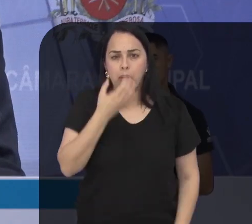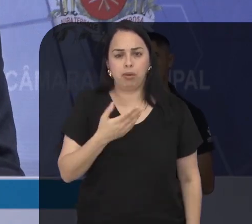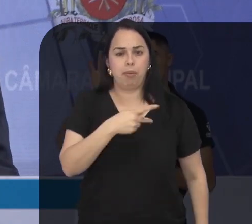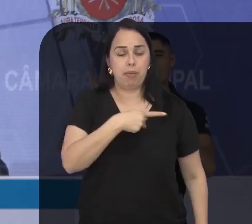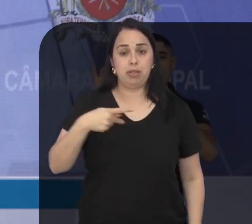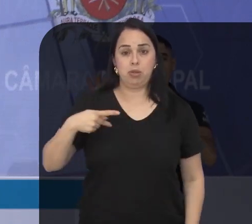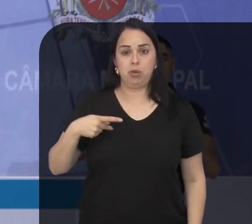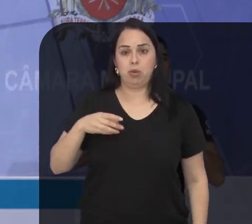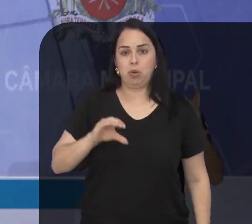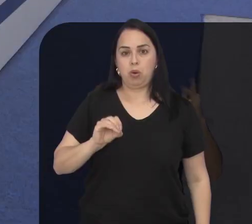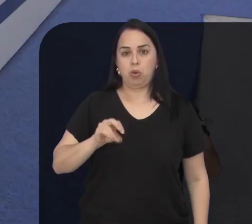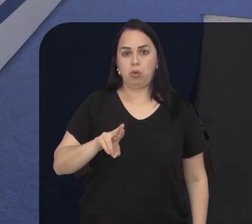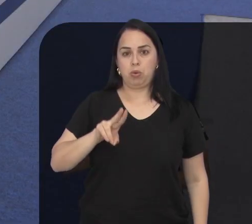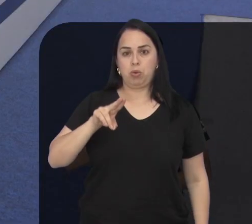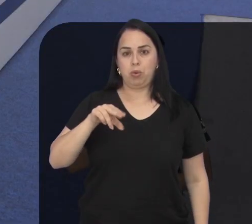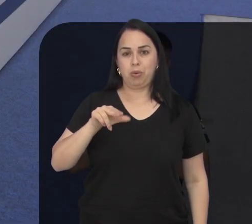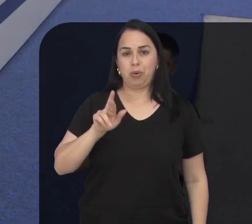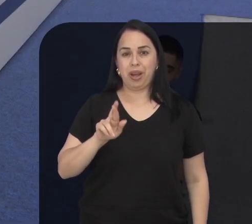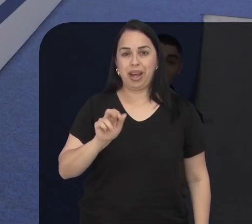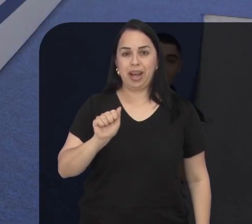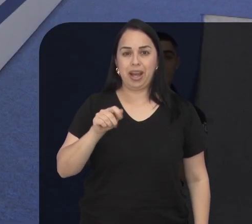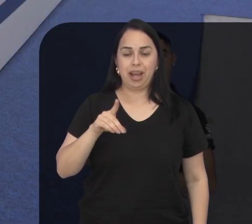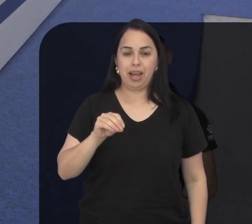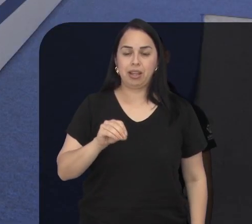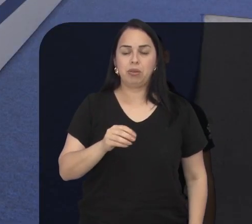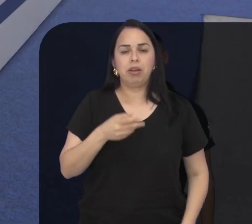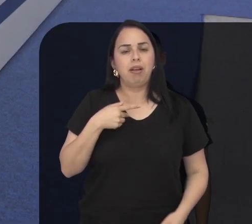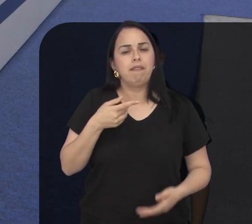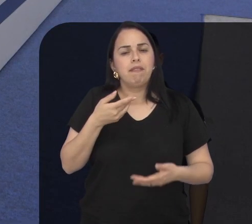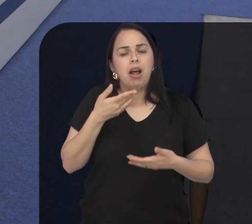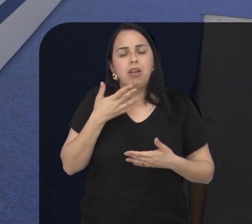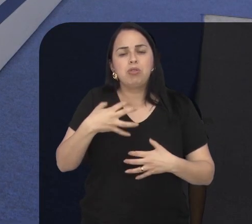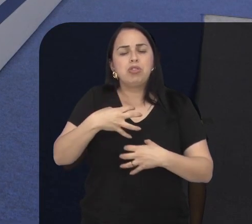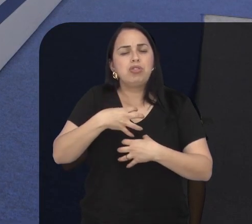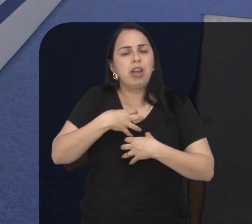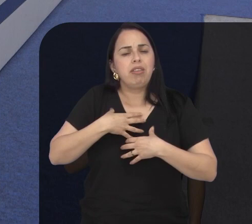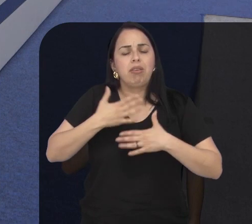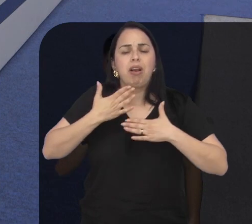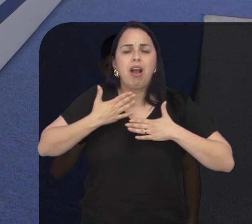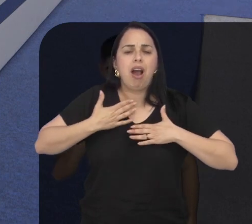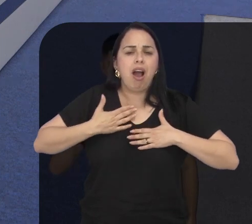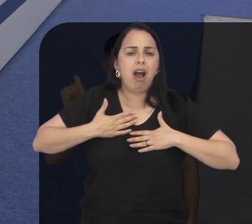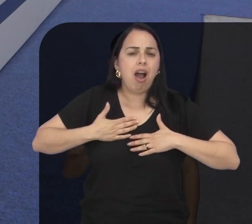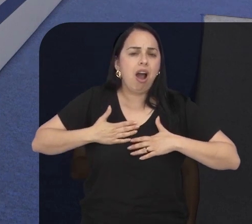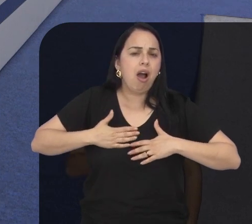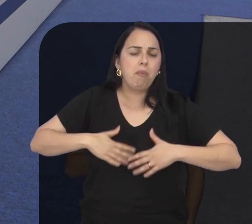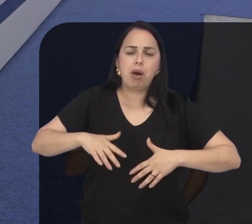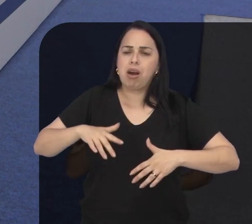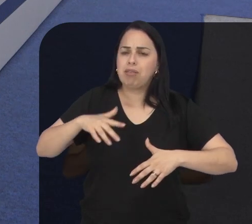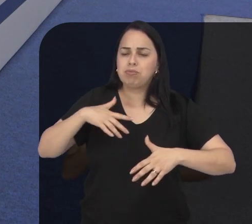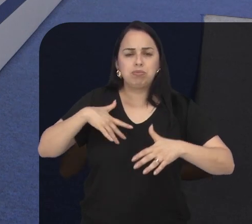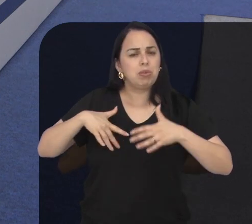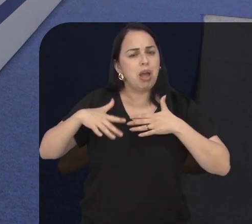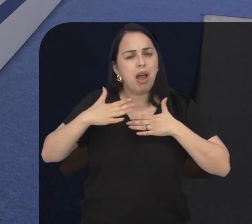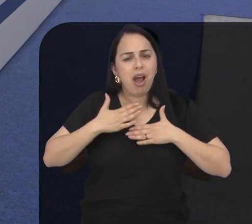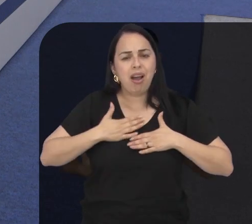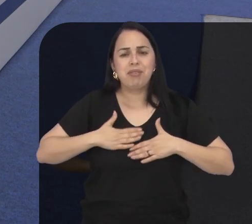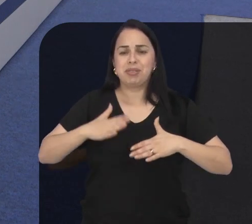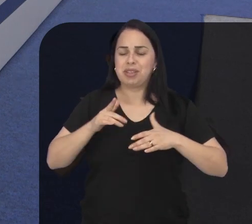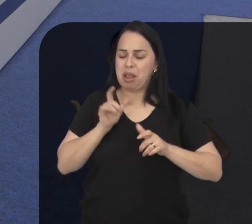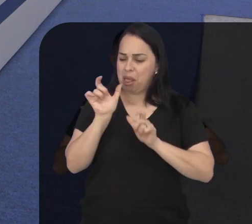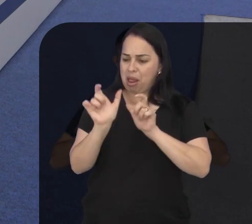redor. Pastor Conrado, com a sua calma, a sua voz tranquila e a sua inteligência nas